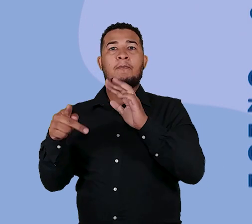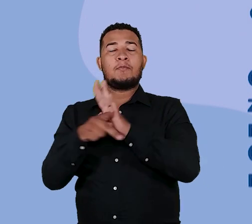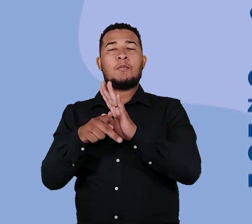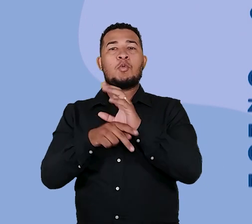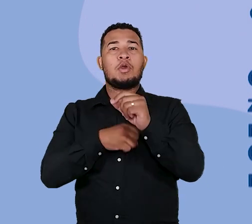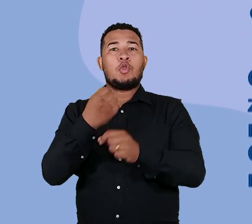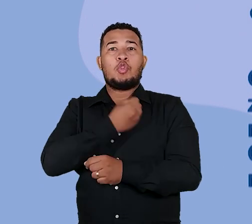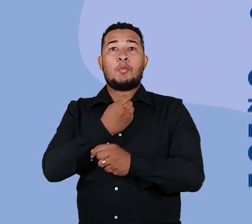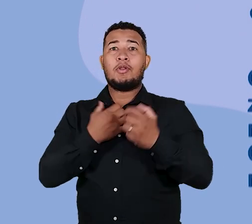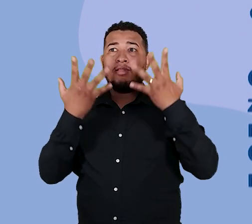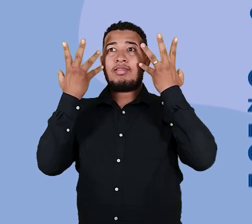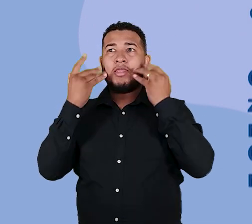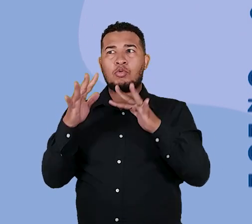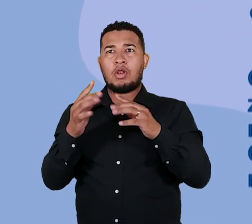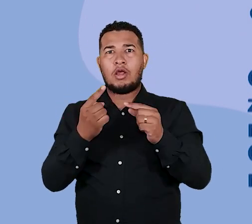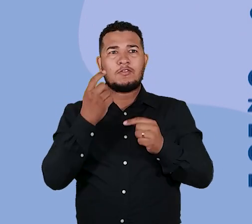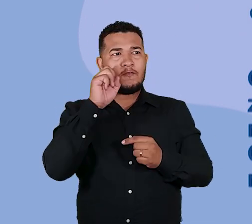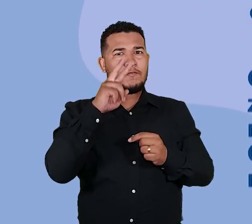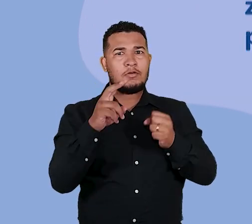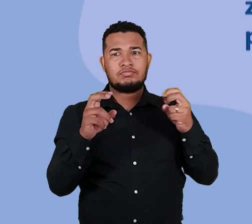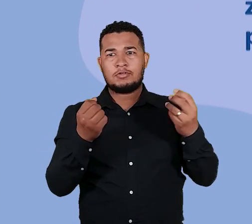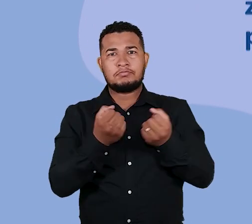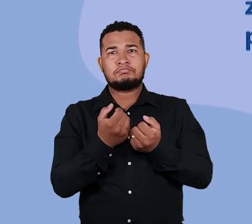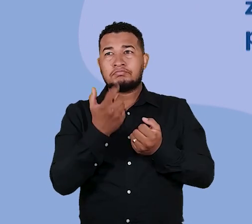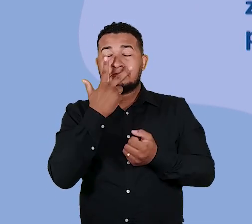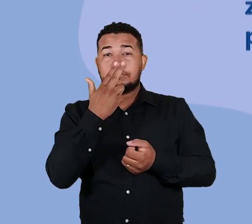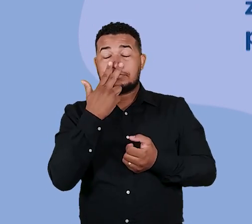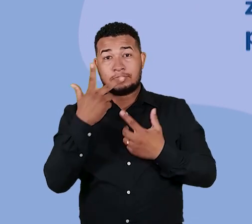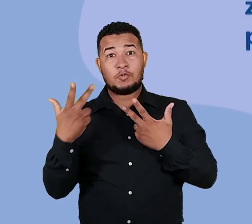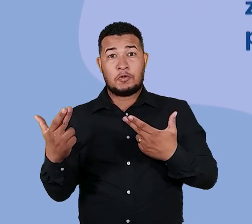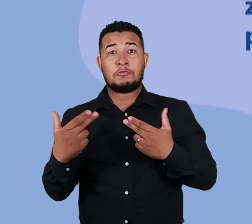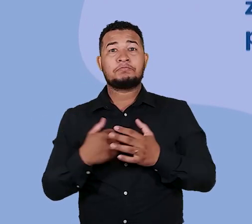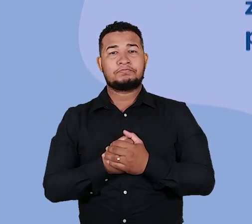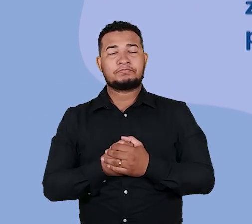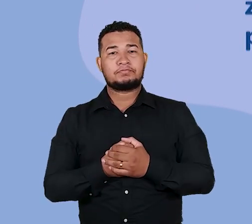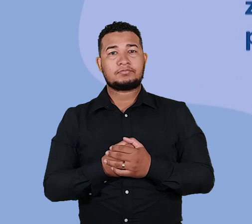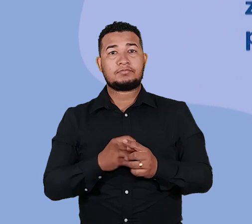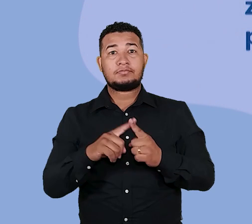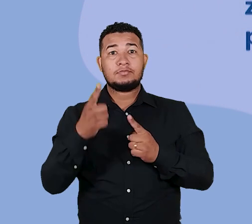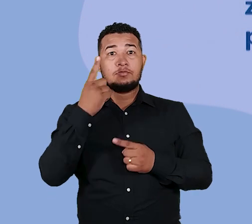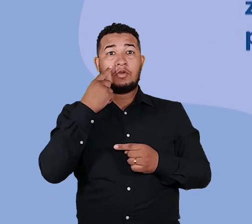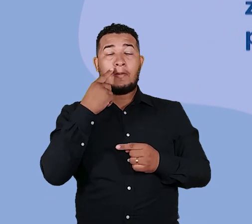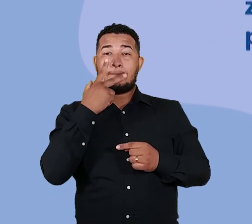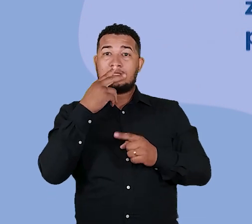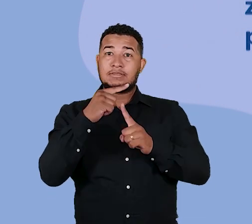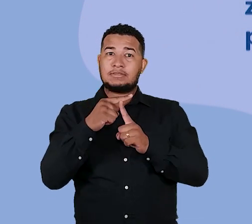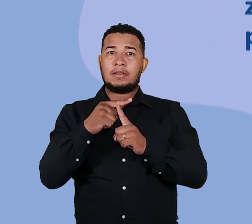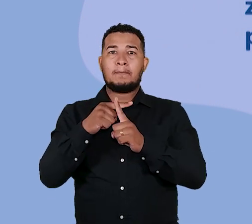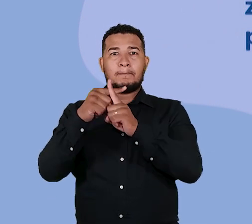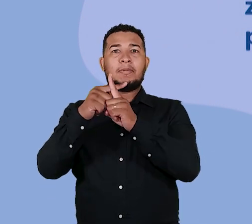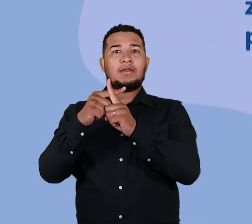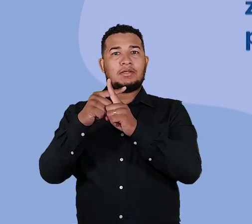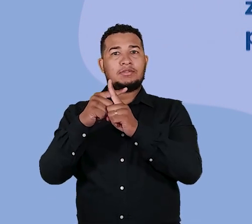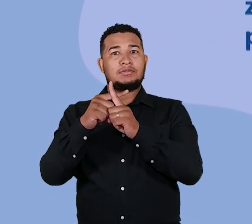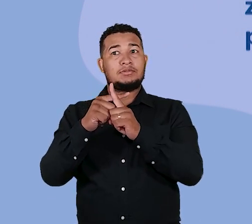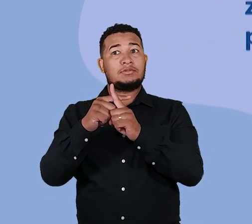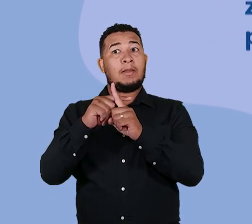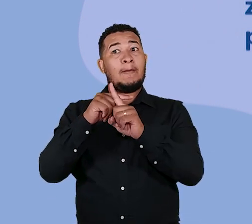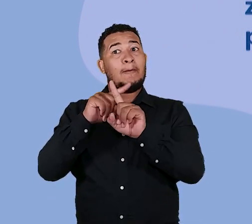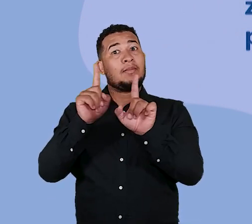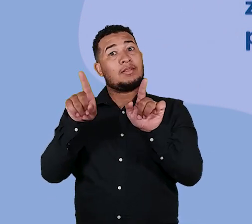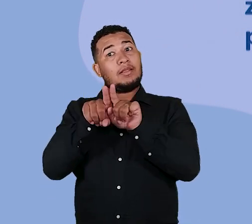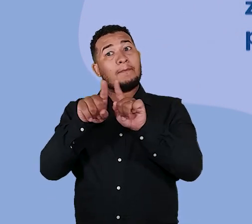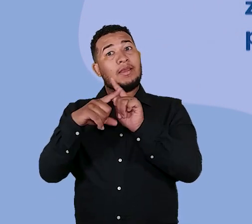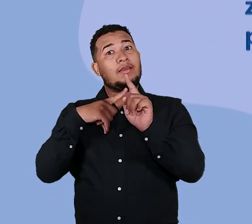dos números naturais. Percebeu isso? Se liga agora nesse mais subscrito, porém com